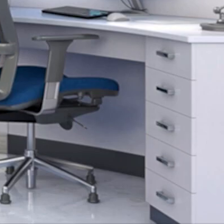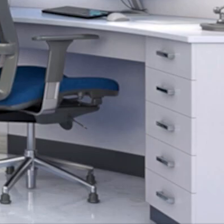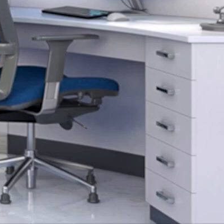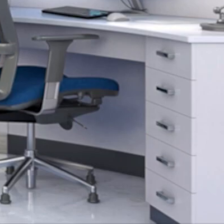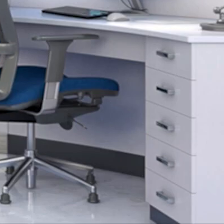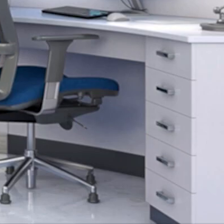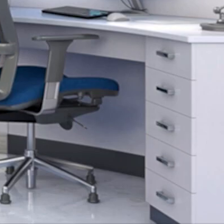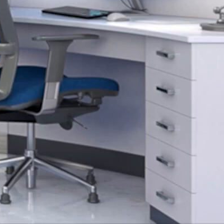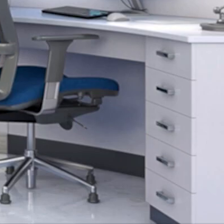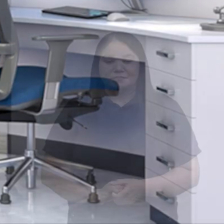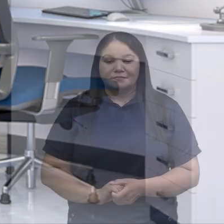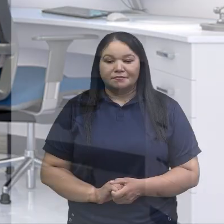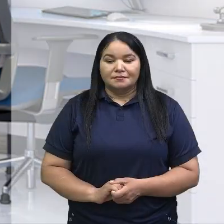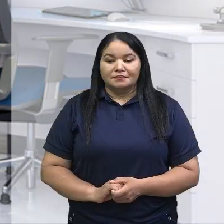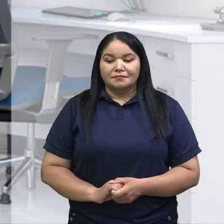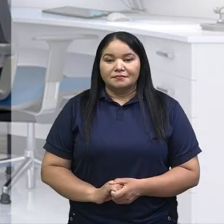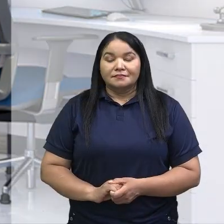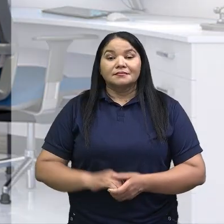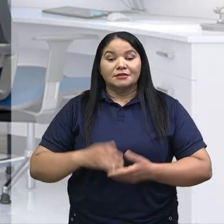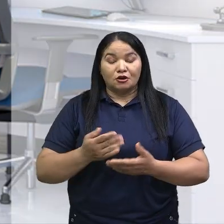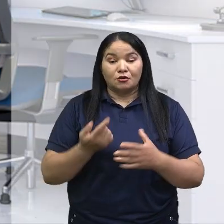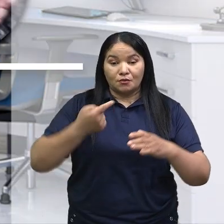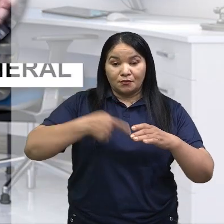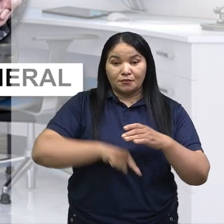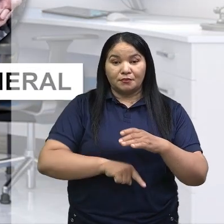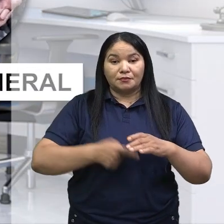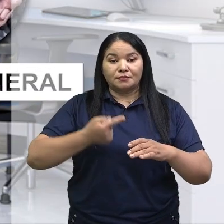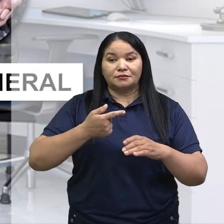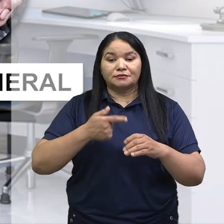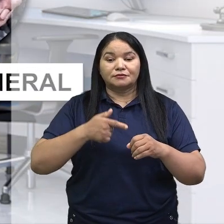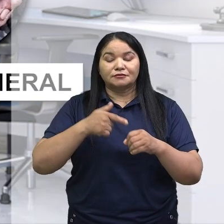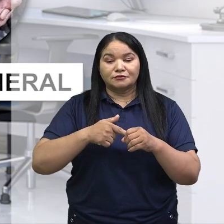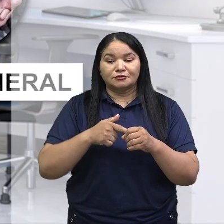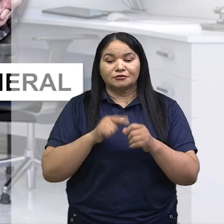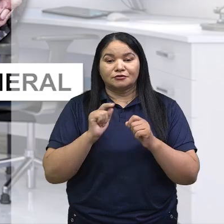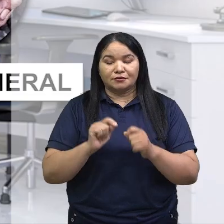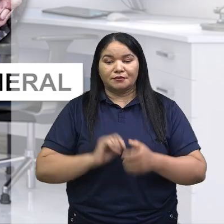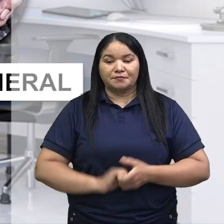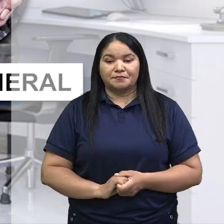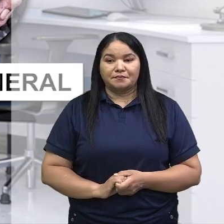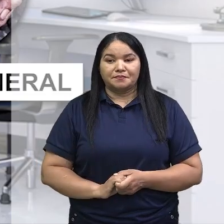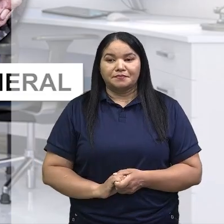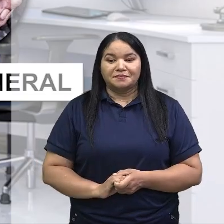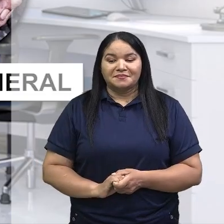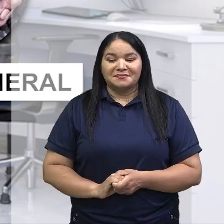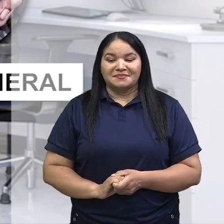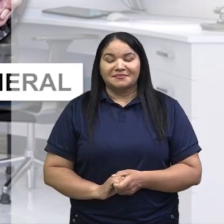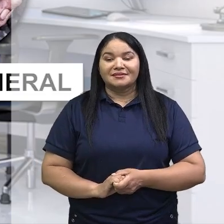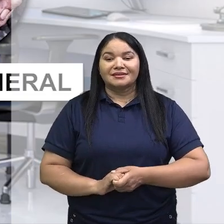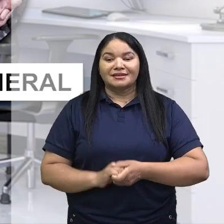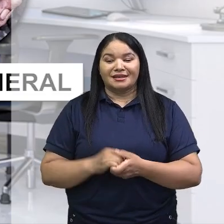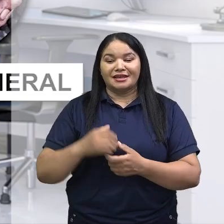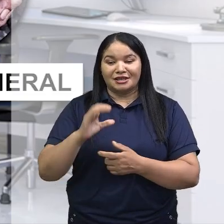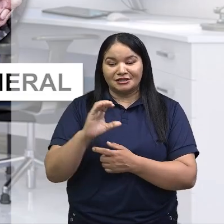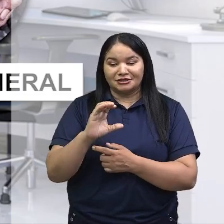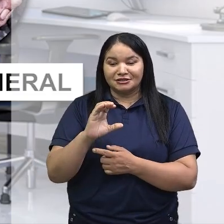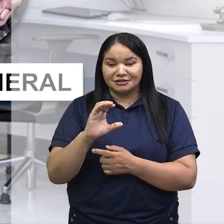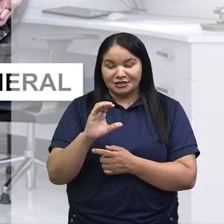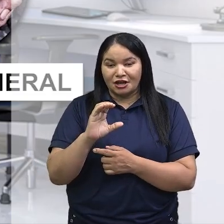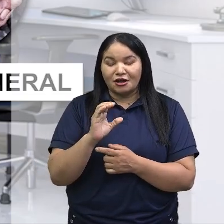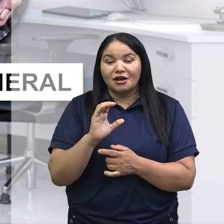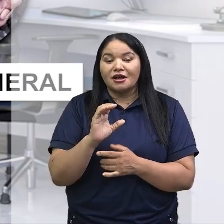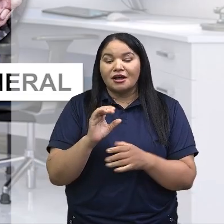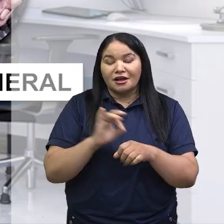o gás natural, que é formado por metano, o carvão mineral, que foi o primeiro